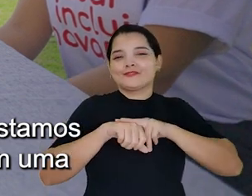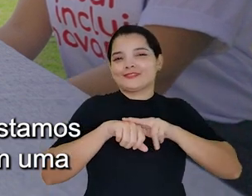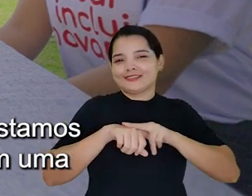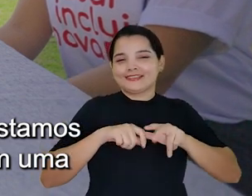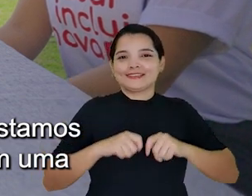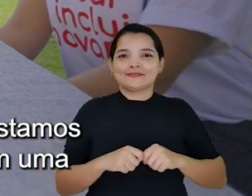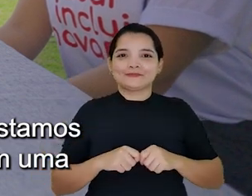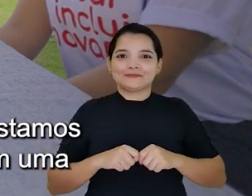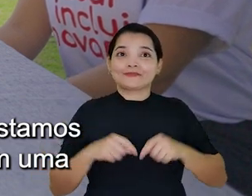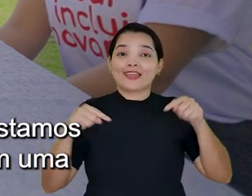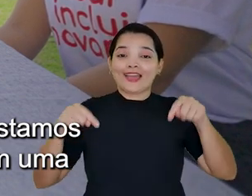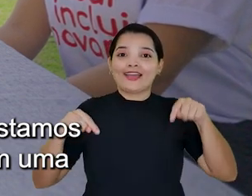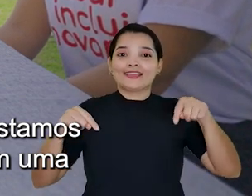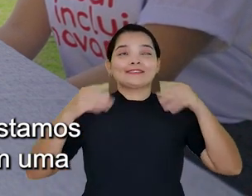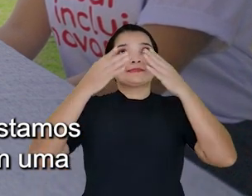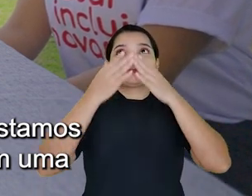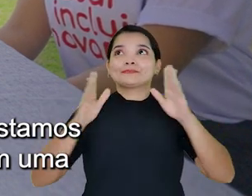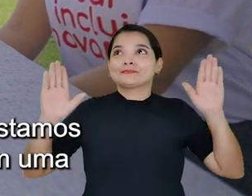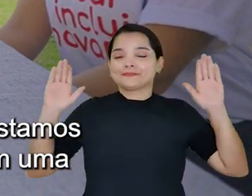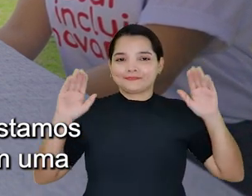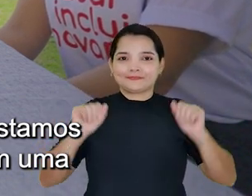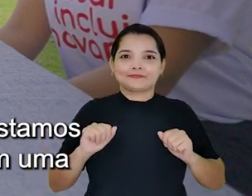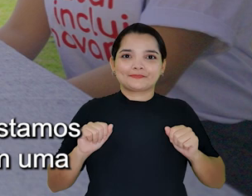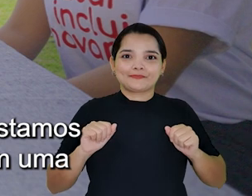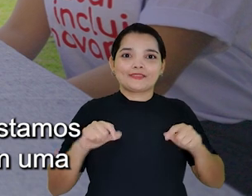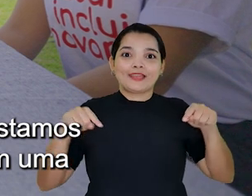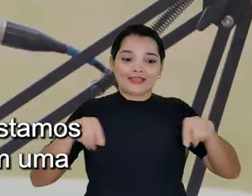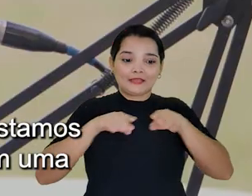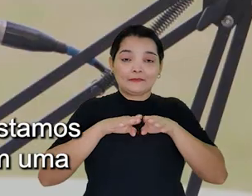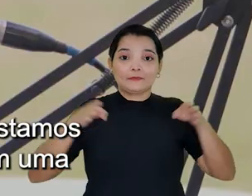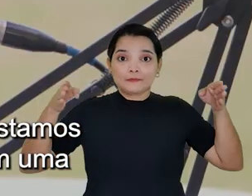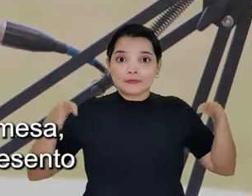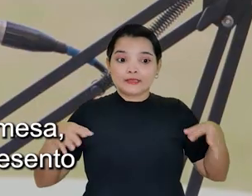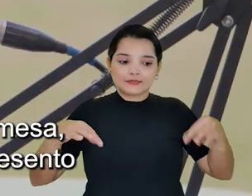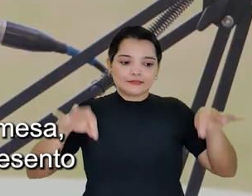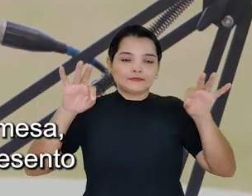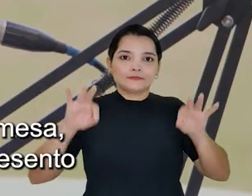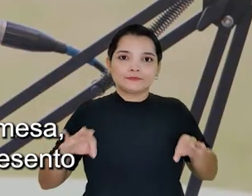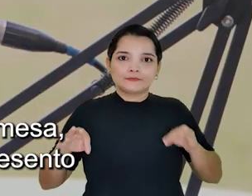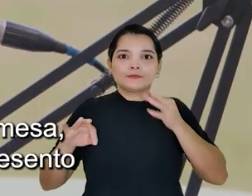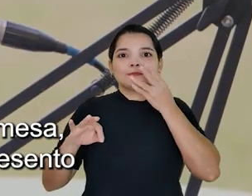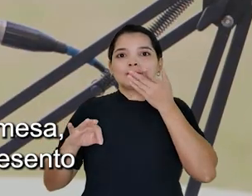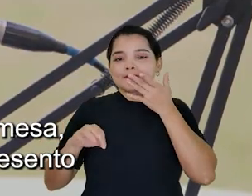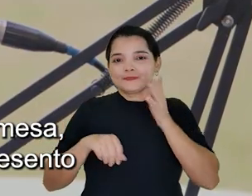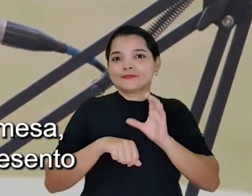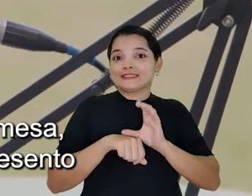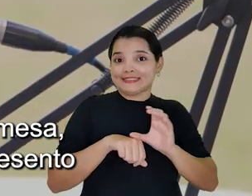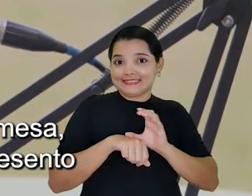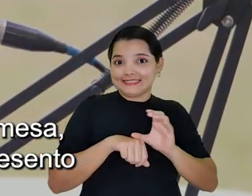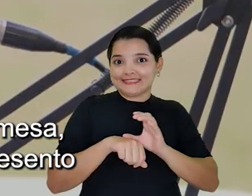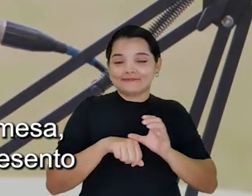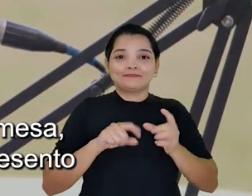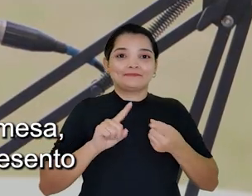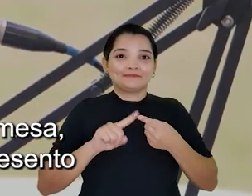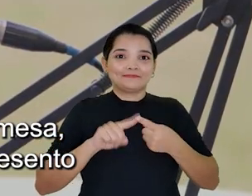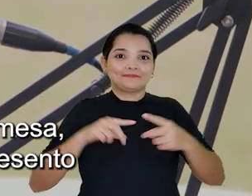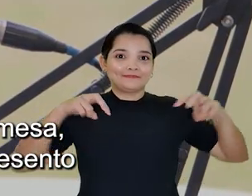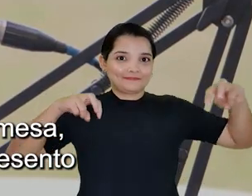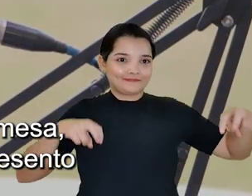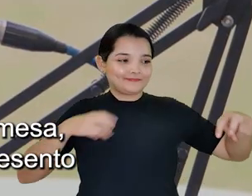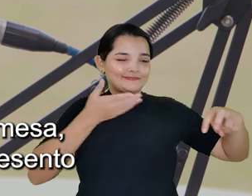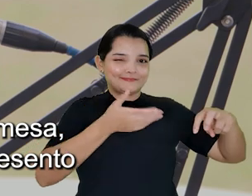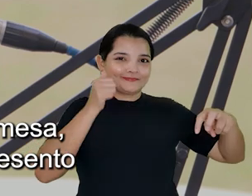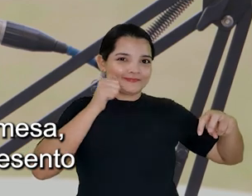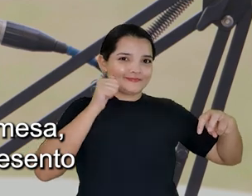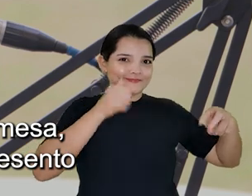árvores estamos a céu aberto a minha frente tem uma mesa com uma toalha cinza e um microfone do outro lado